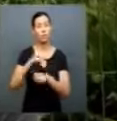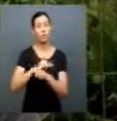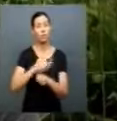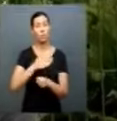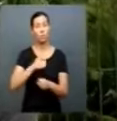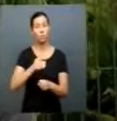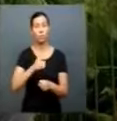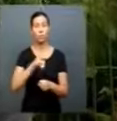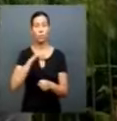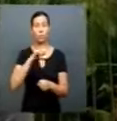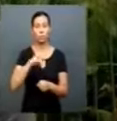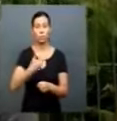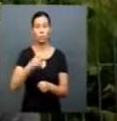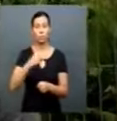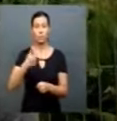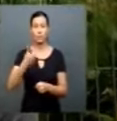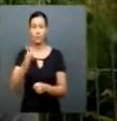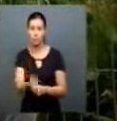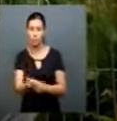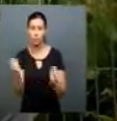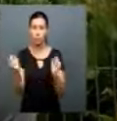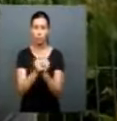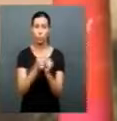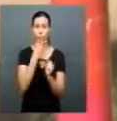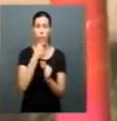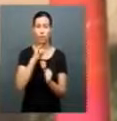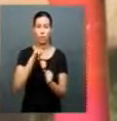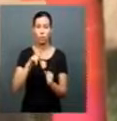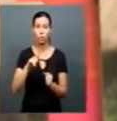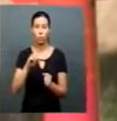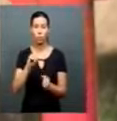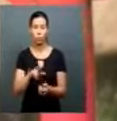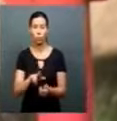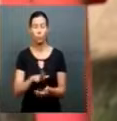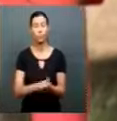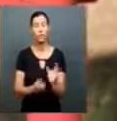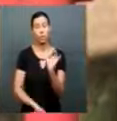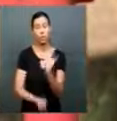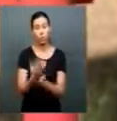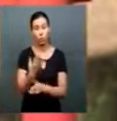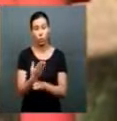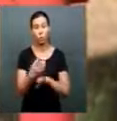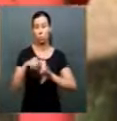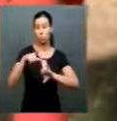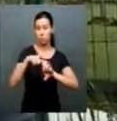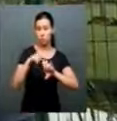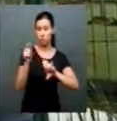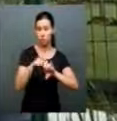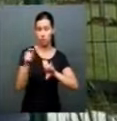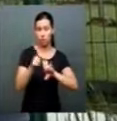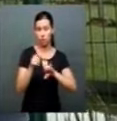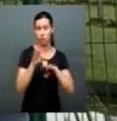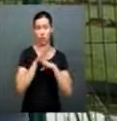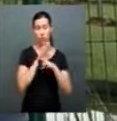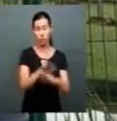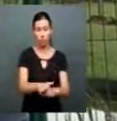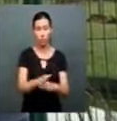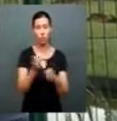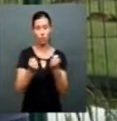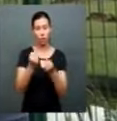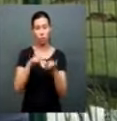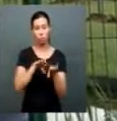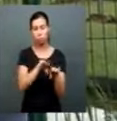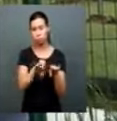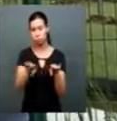Igor, aluno de engenharia elétrica, para colocar no mercado uma startup voltada para a mobilidade urbana. A gente buscou da seguinte forma